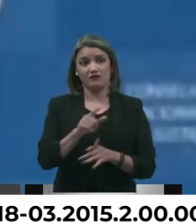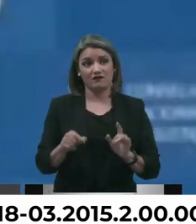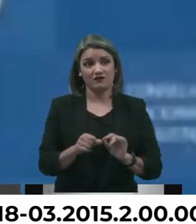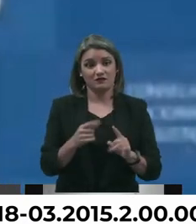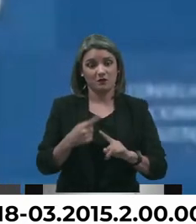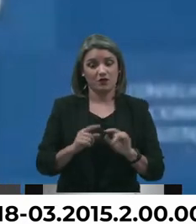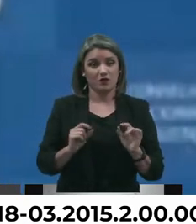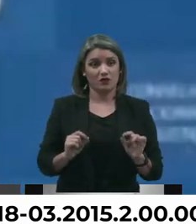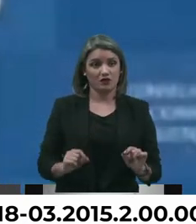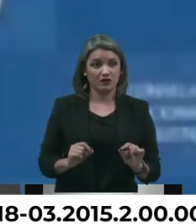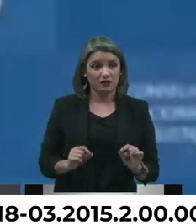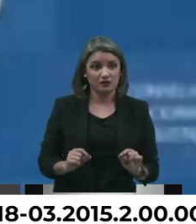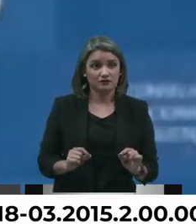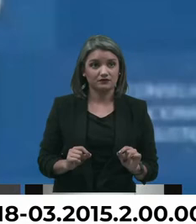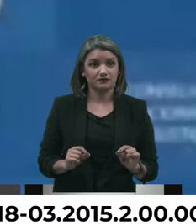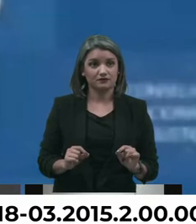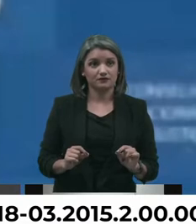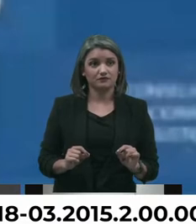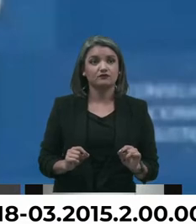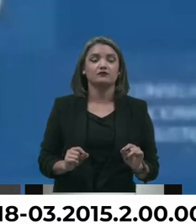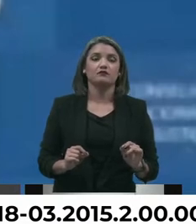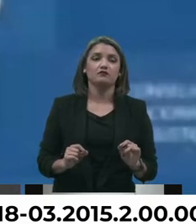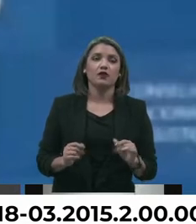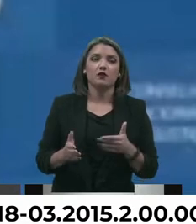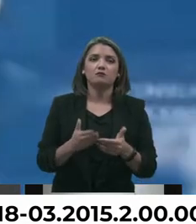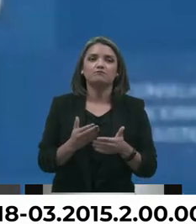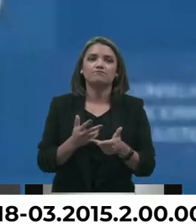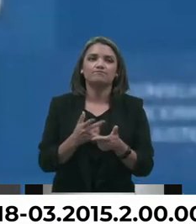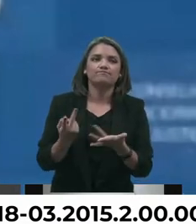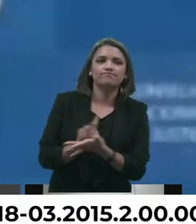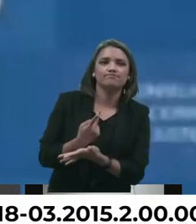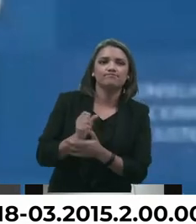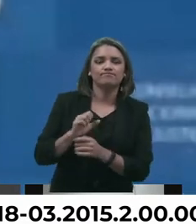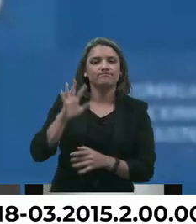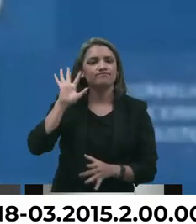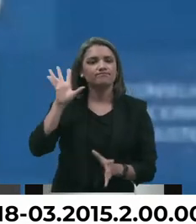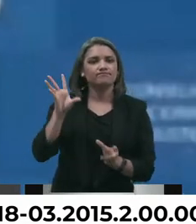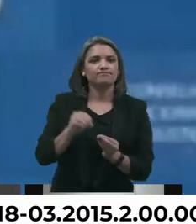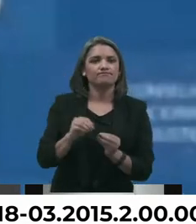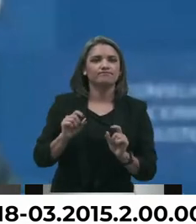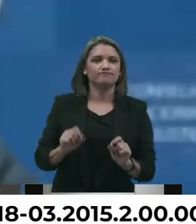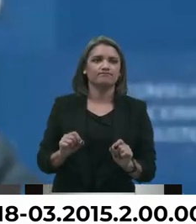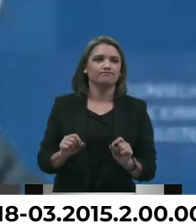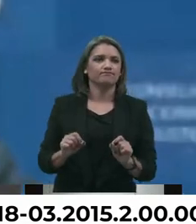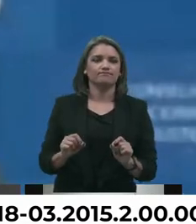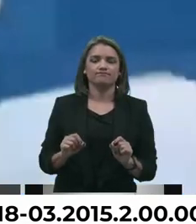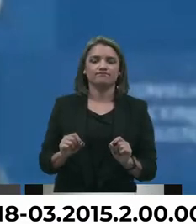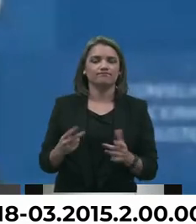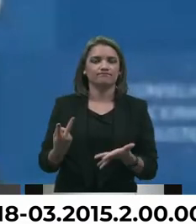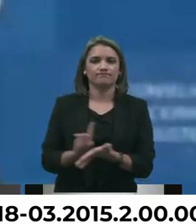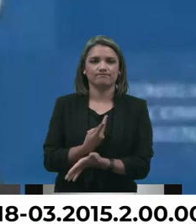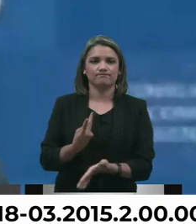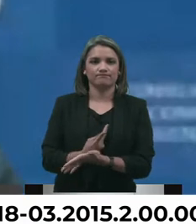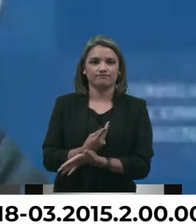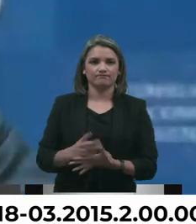que, por qualquer lapso, se poderá chegar a conclusões totalmente inexatas.